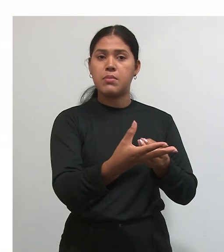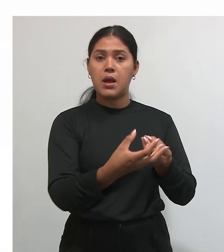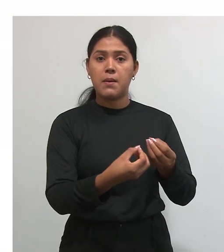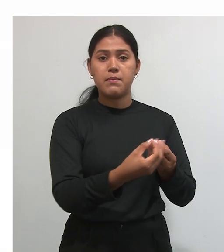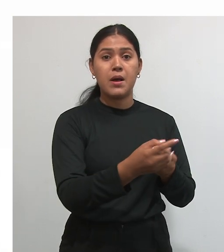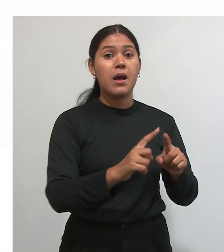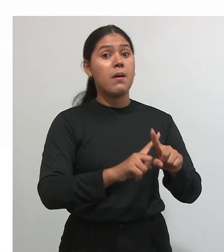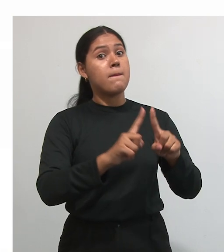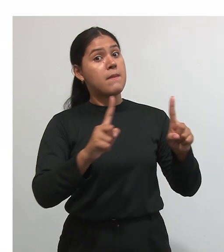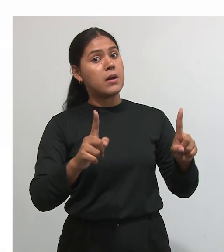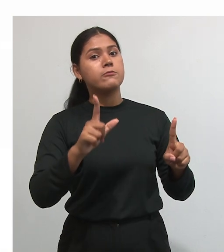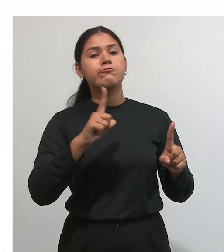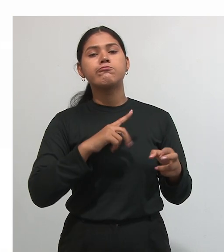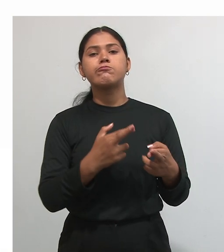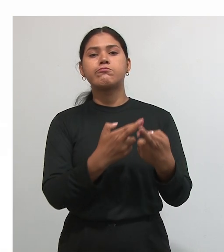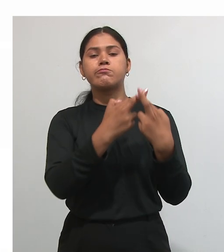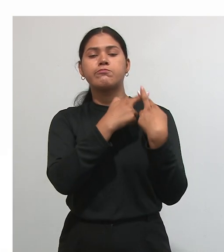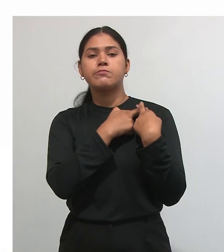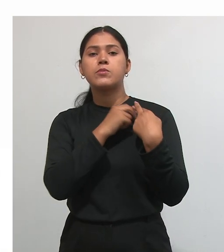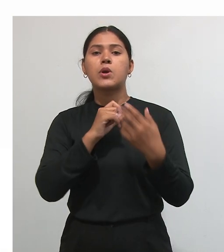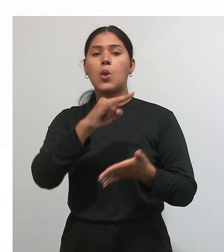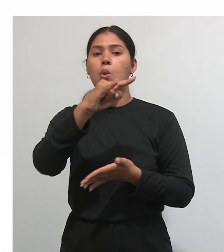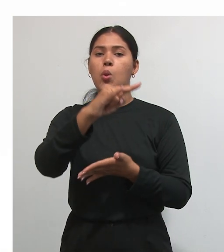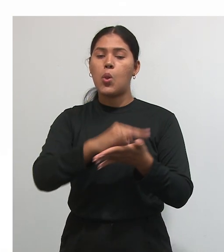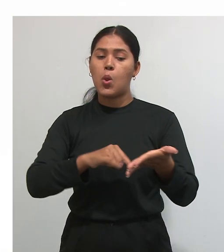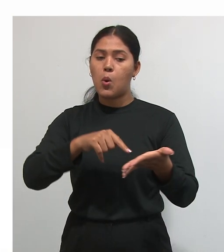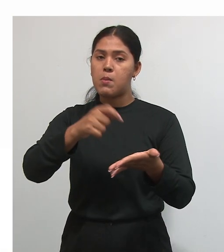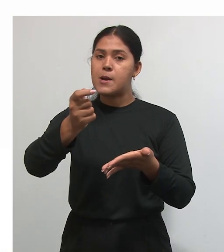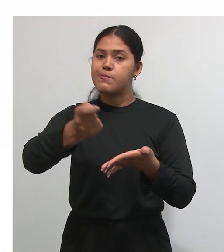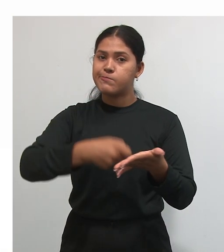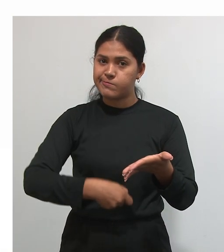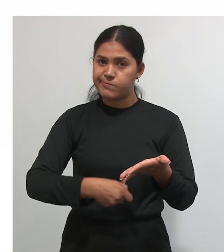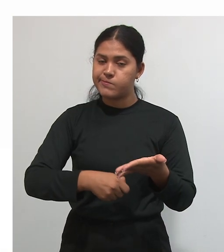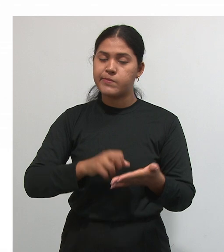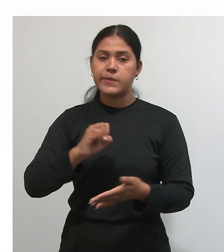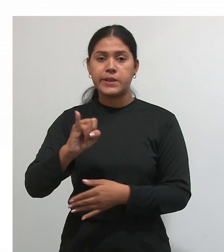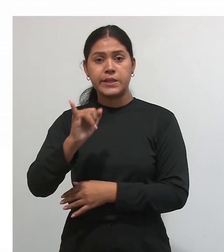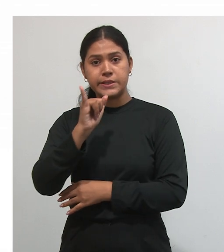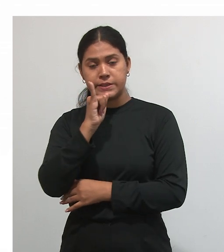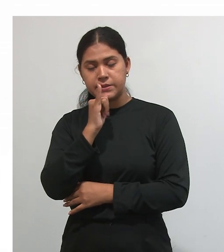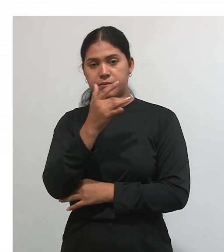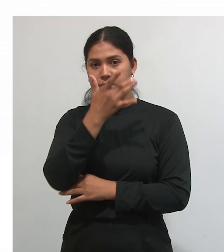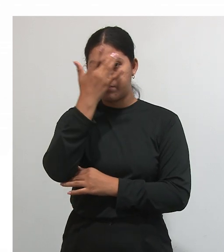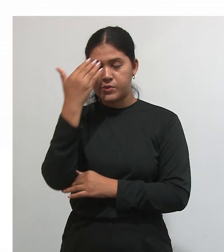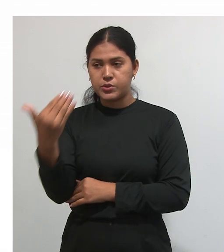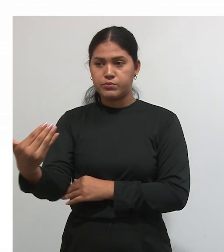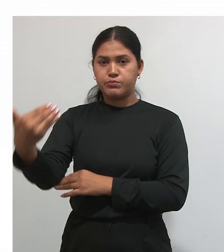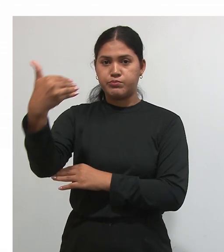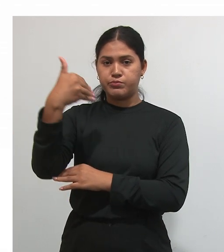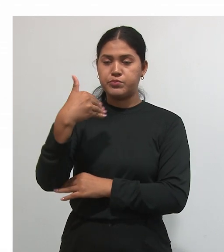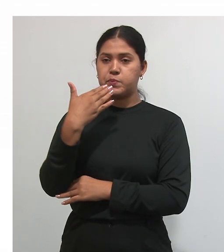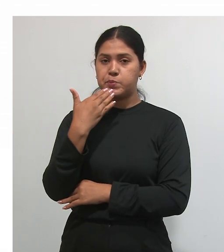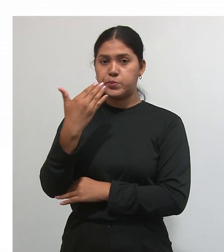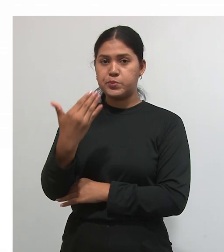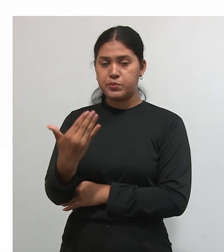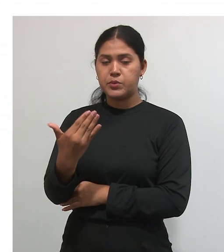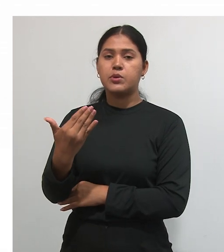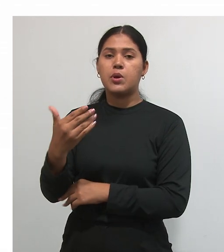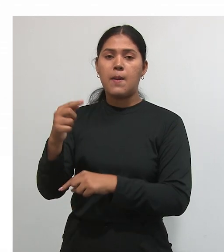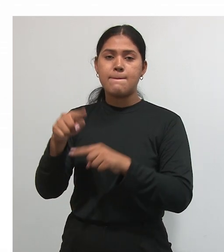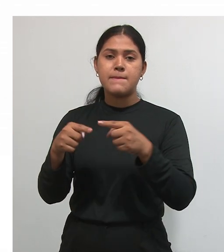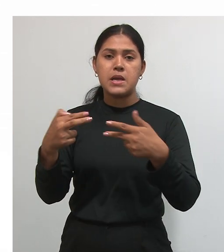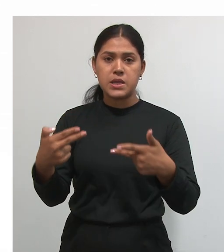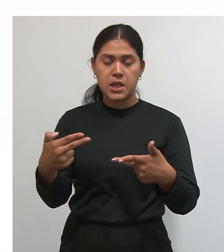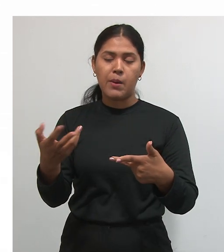termo de responsabilidade. Então, como eu disse, chegou um servidor, você agora é responsável por